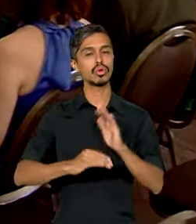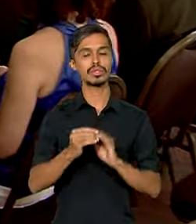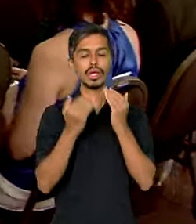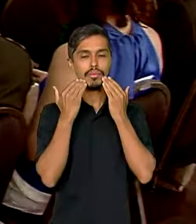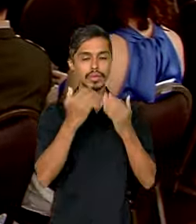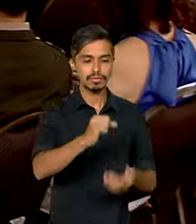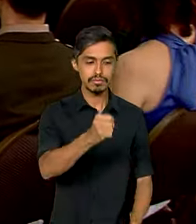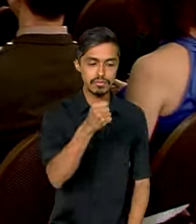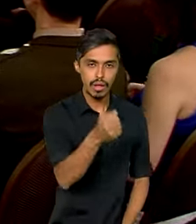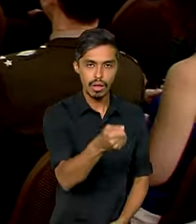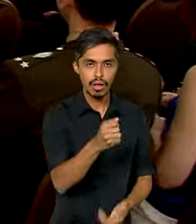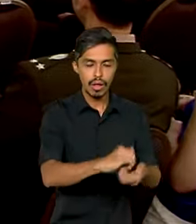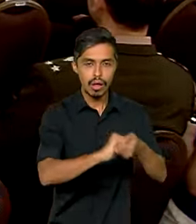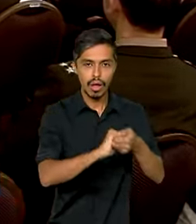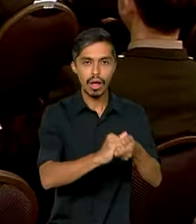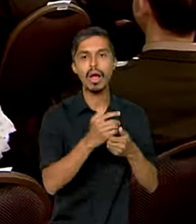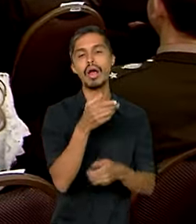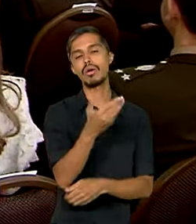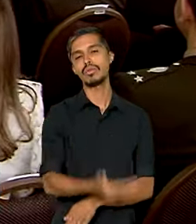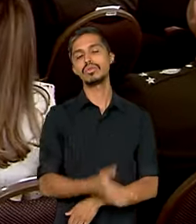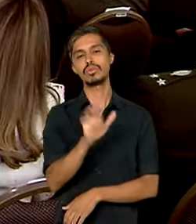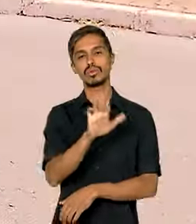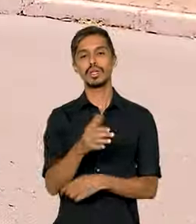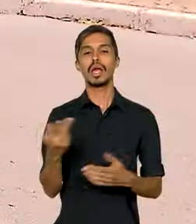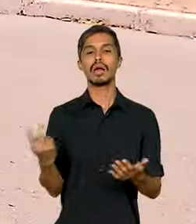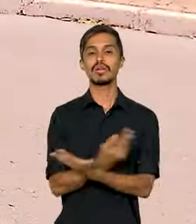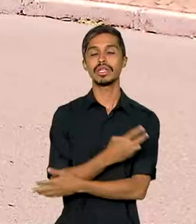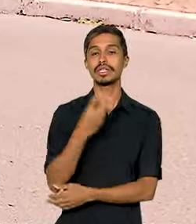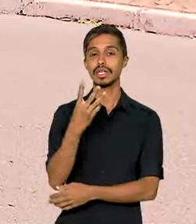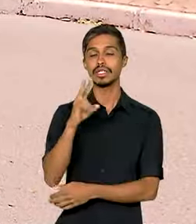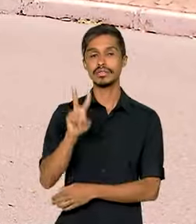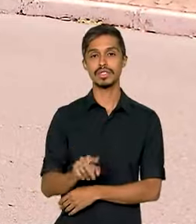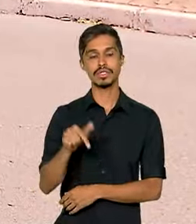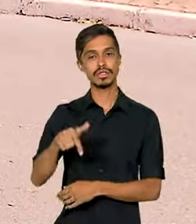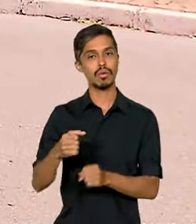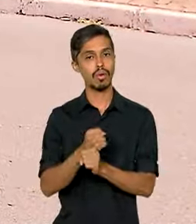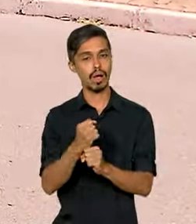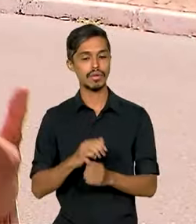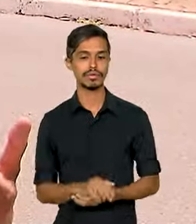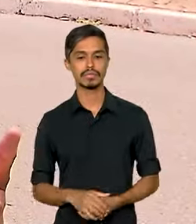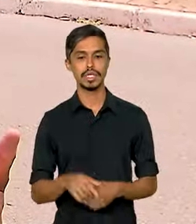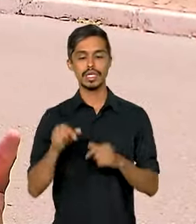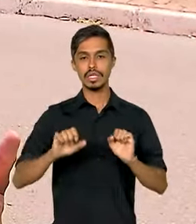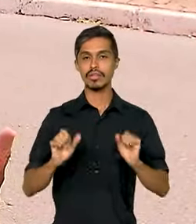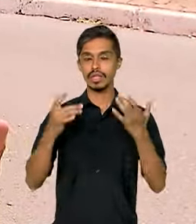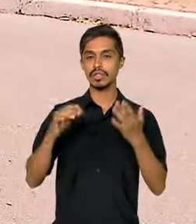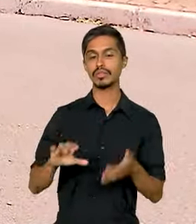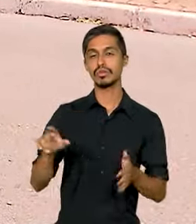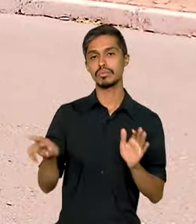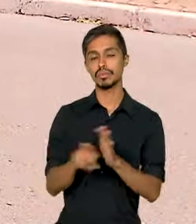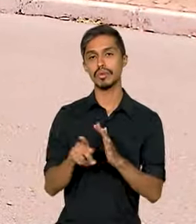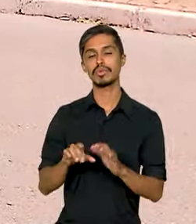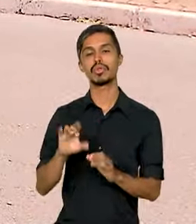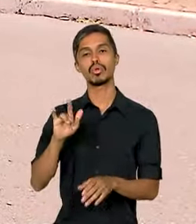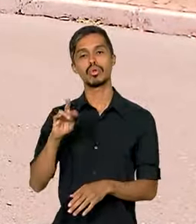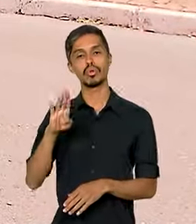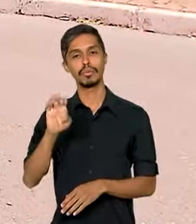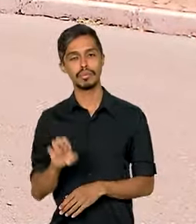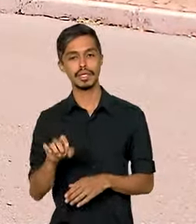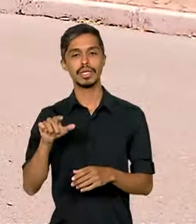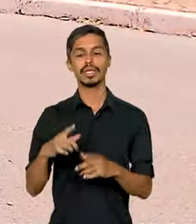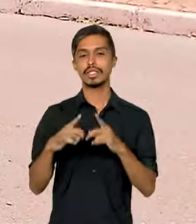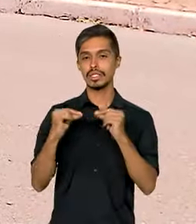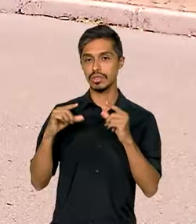cerimônia costuma ocorrer 3 vezes ao ano. Desta vez, o evento foi no Clube da Aeronáutica, em Brasília,